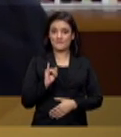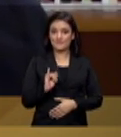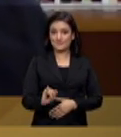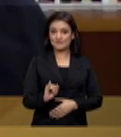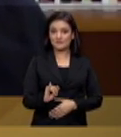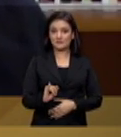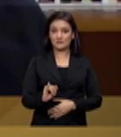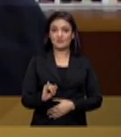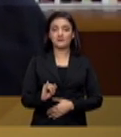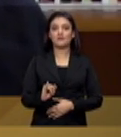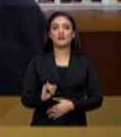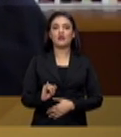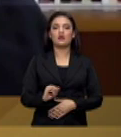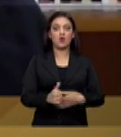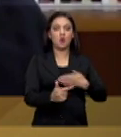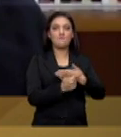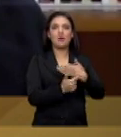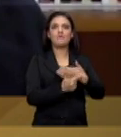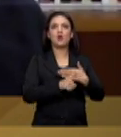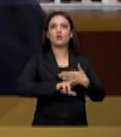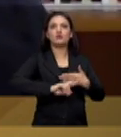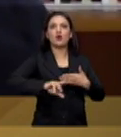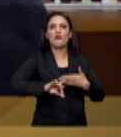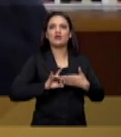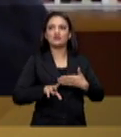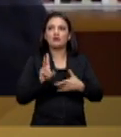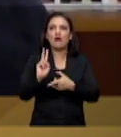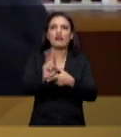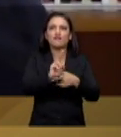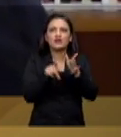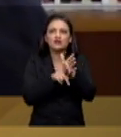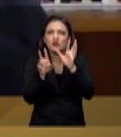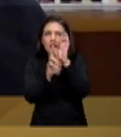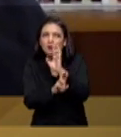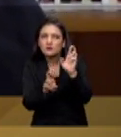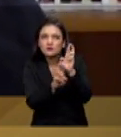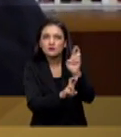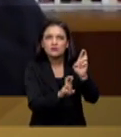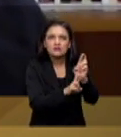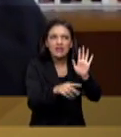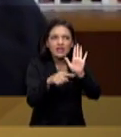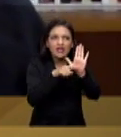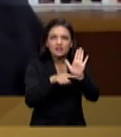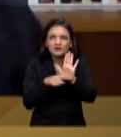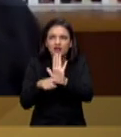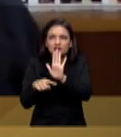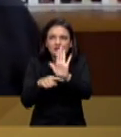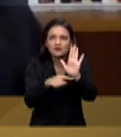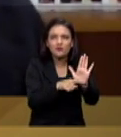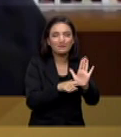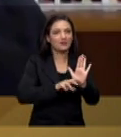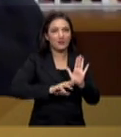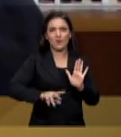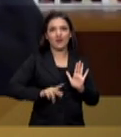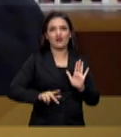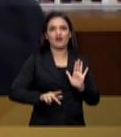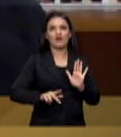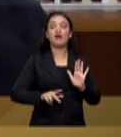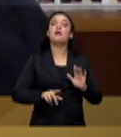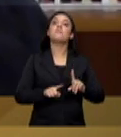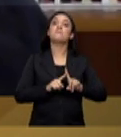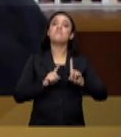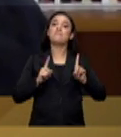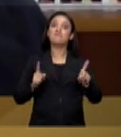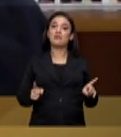têm apenas o papel de investigar, no sentido de apurar coisas erradas. Elas têm também